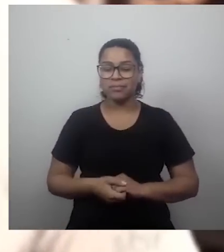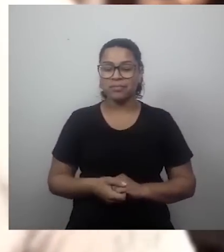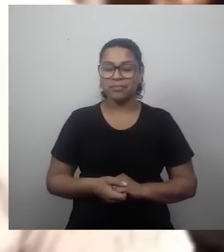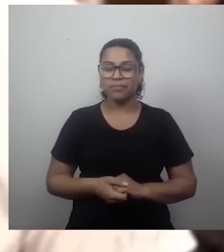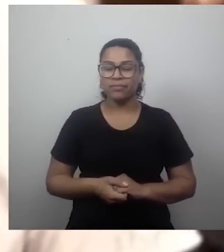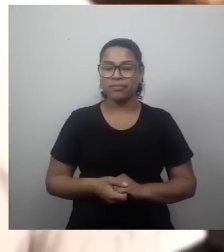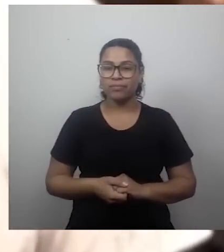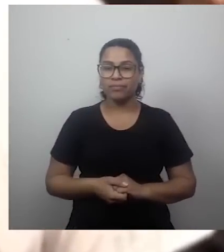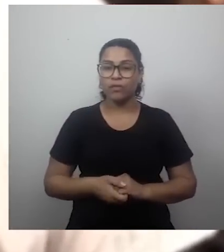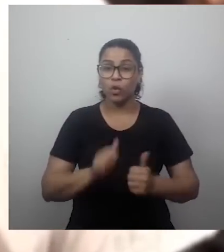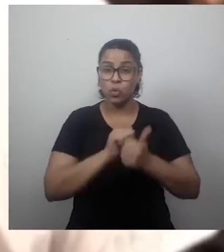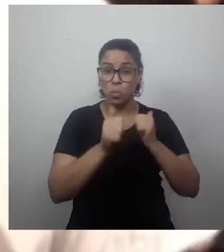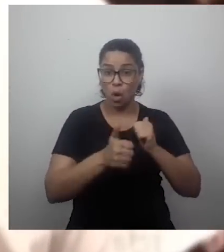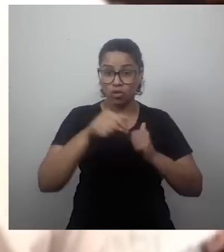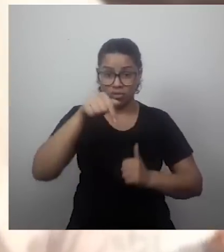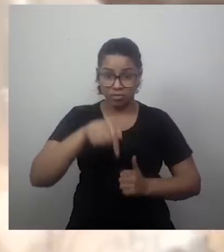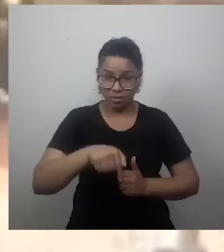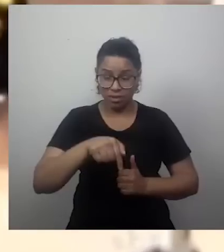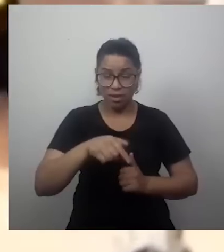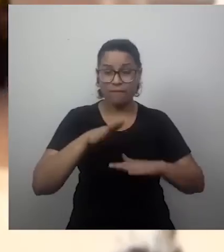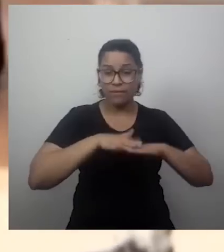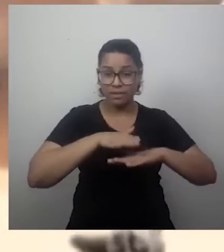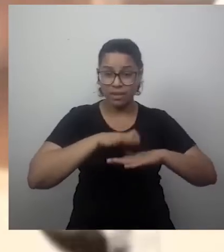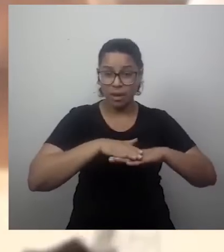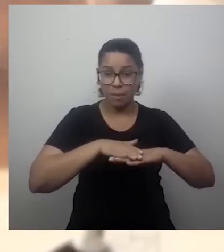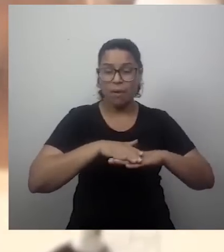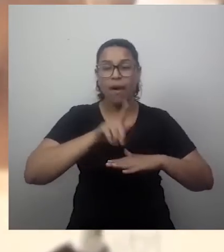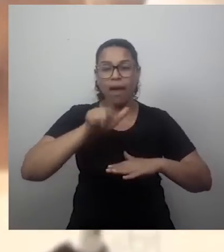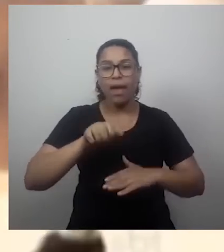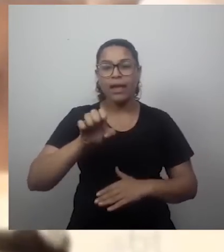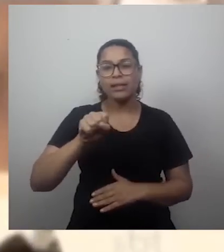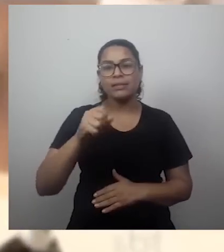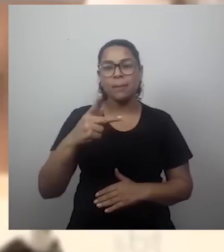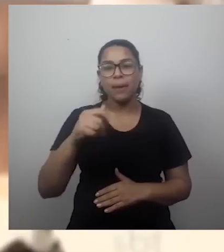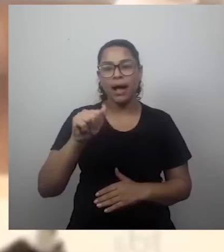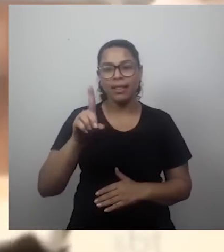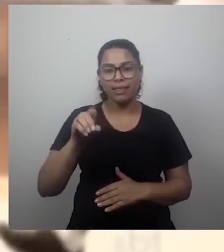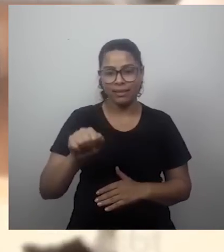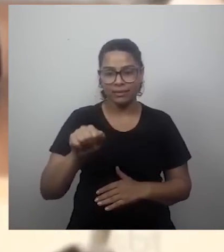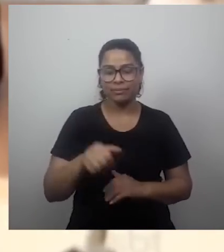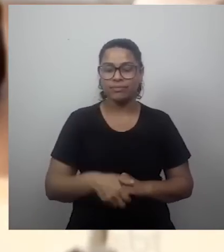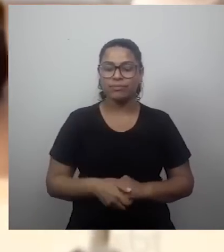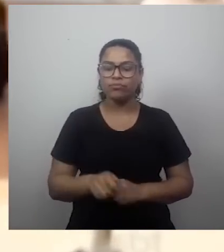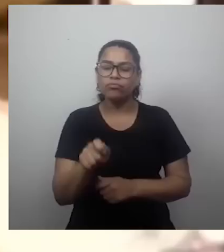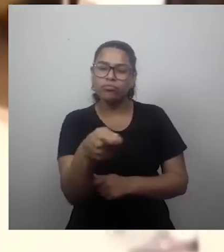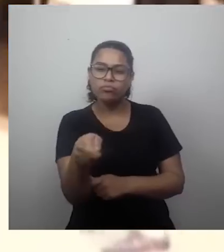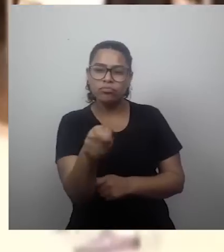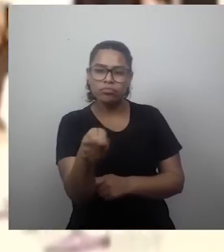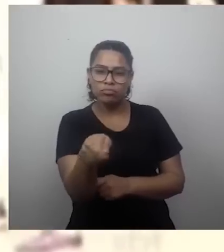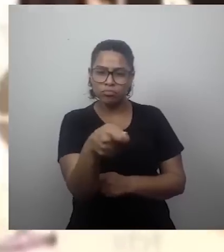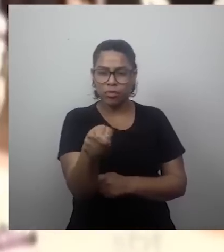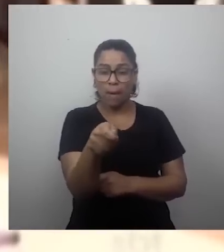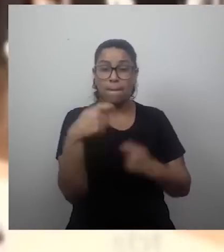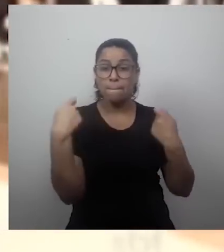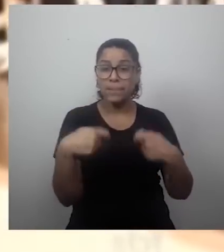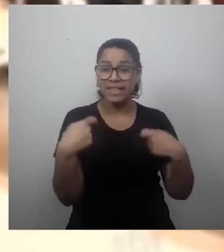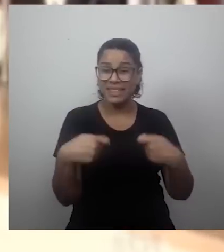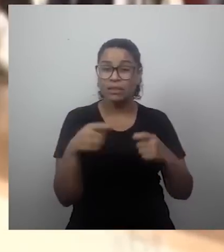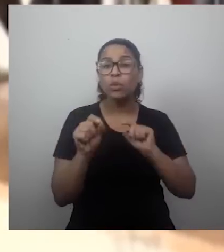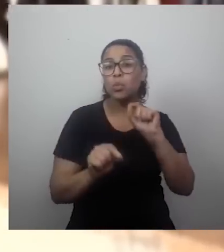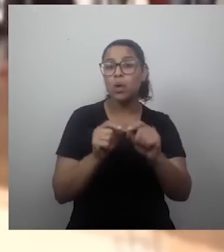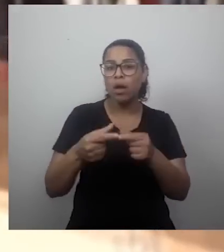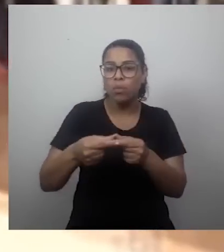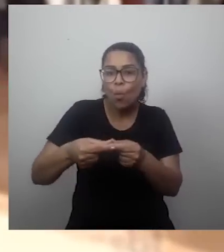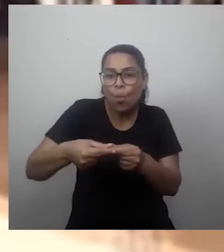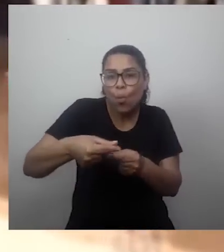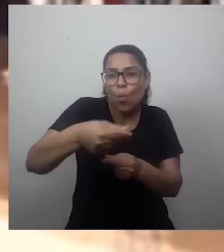válido. O esporte que nós desenvolvemos aqui, a modalidade que nós desenvolvemos é a espada. A espada é o seguinte: o atleta precisa efetuar um toque com